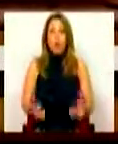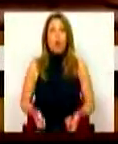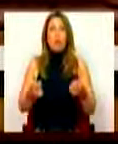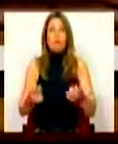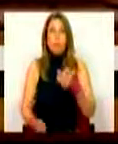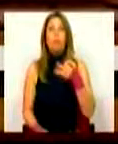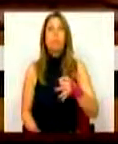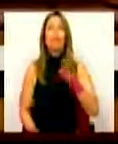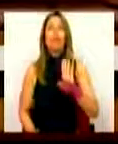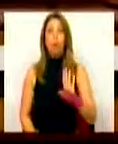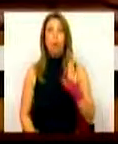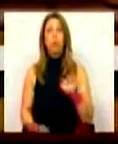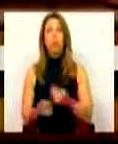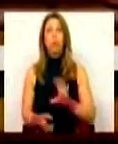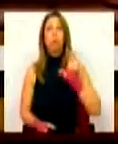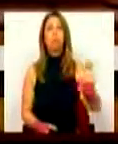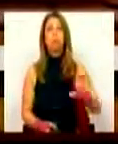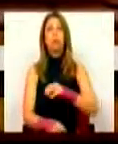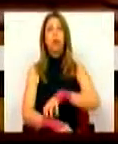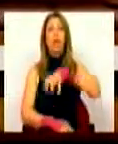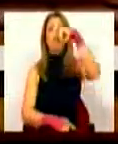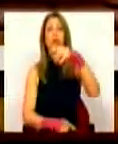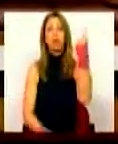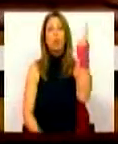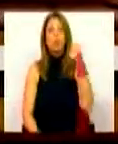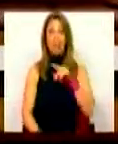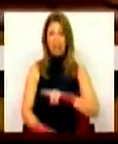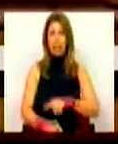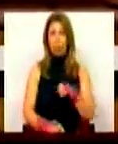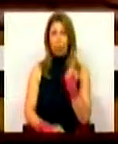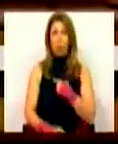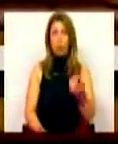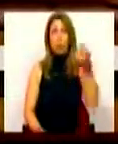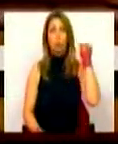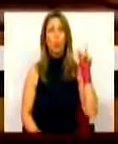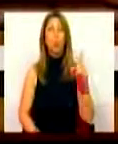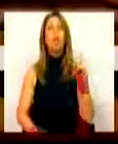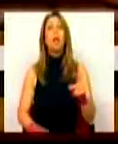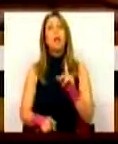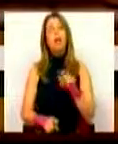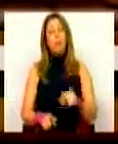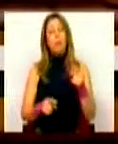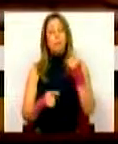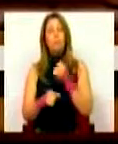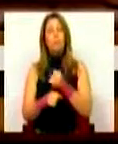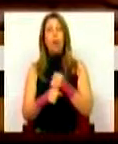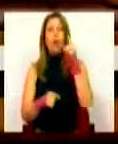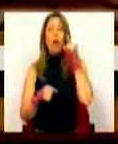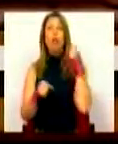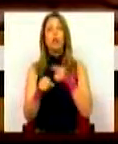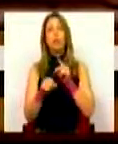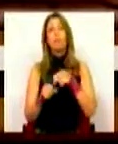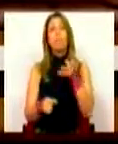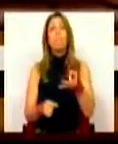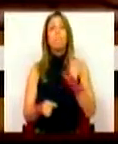no edifício. Esse tempo não é nosso. E trabalhamos no sentido de retirar a Polícia Judiciária e de a colocar à